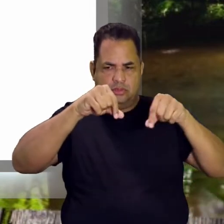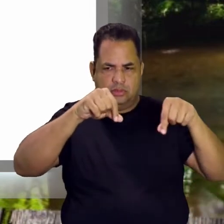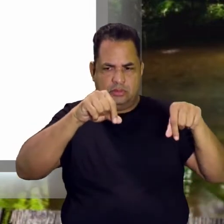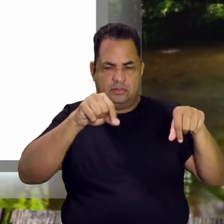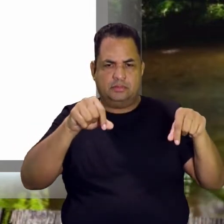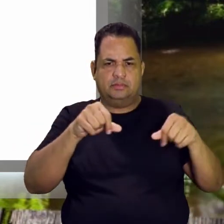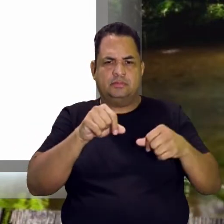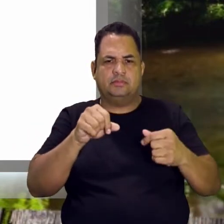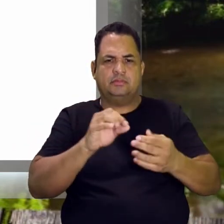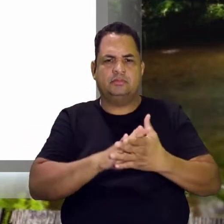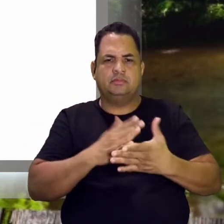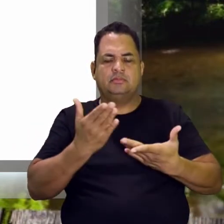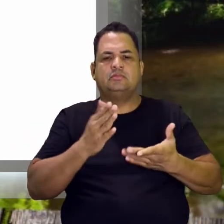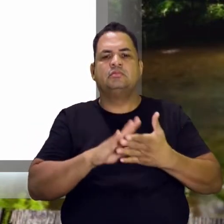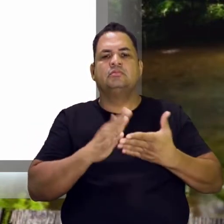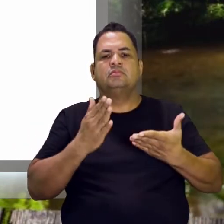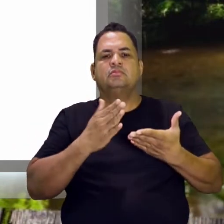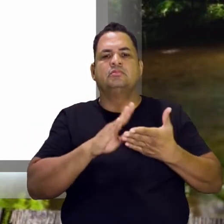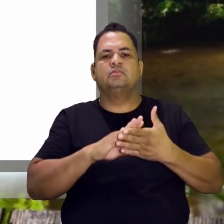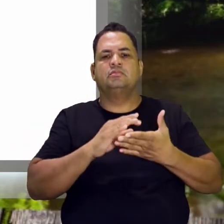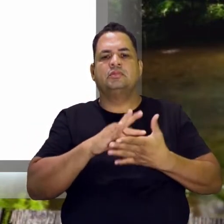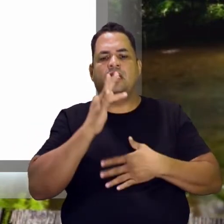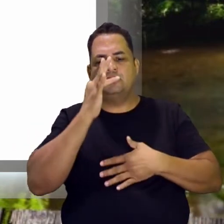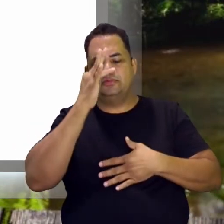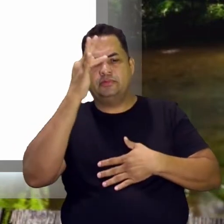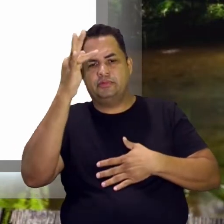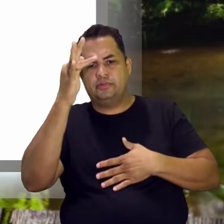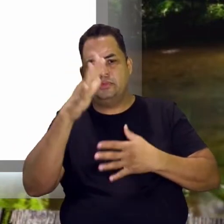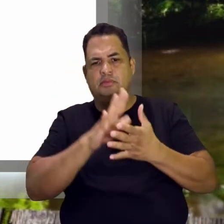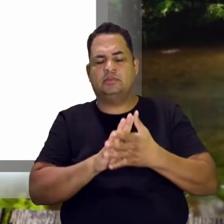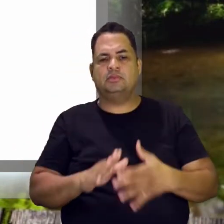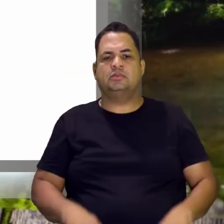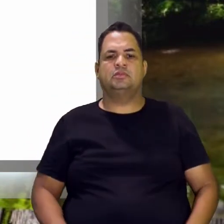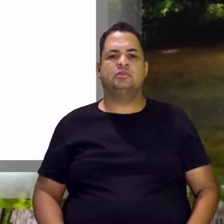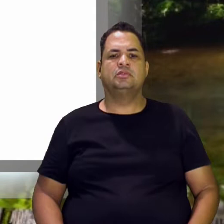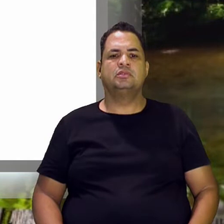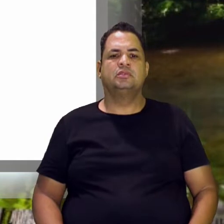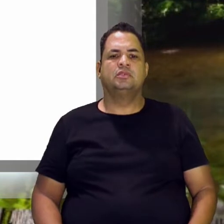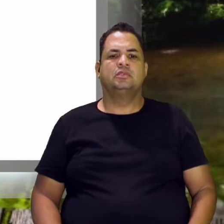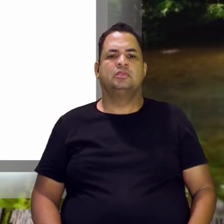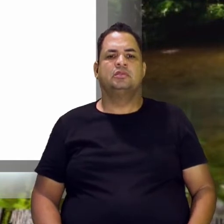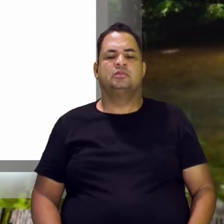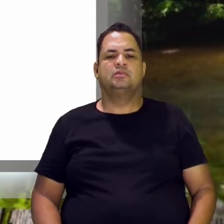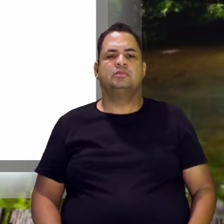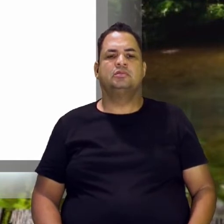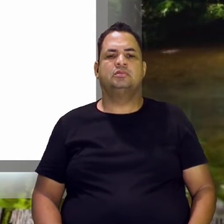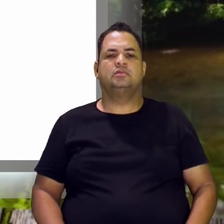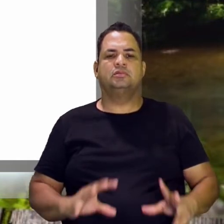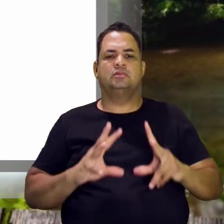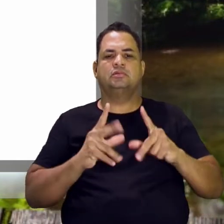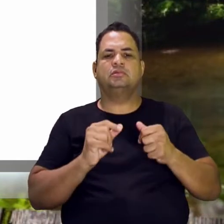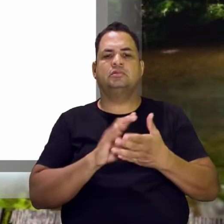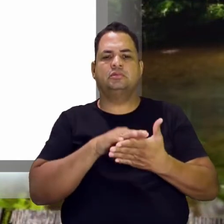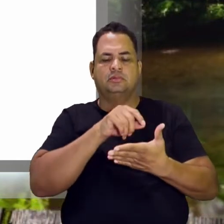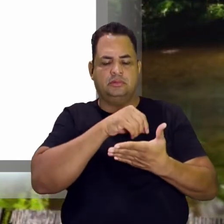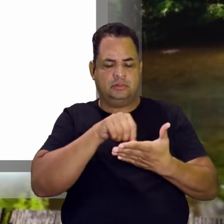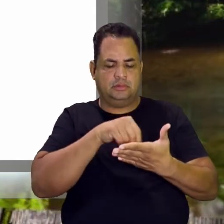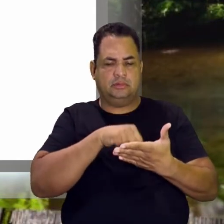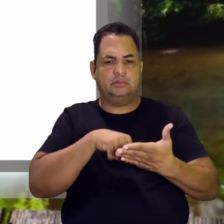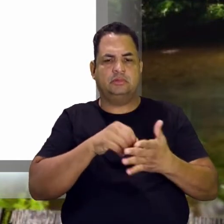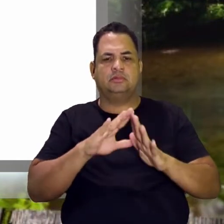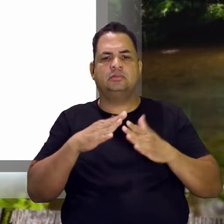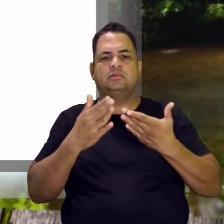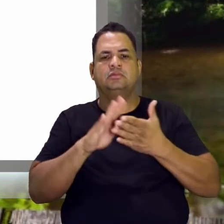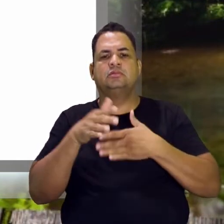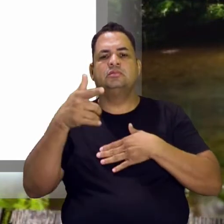sementes, partes reprodutivas, ou seja, das flores, como no caso das angiospermas, tá bom? Então, todos esses registros fizeram com que